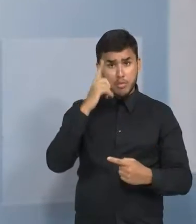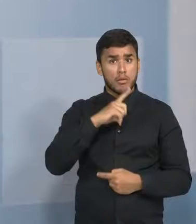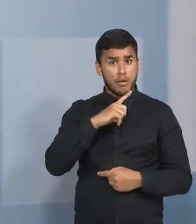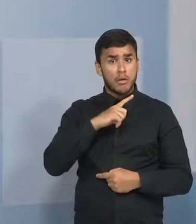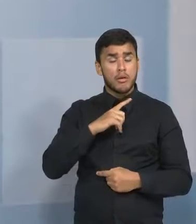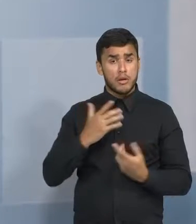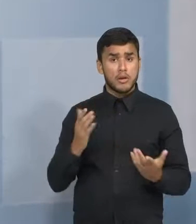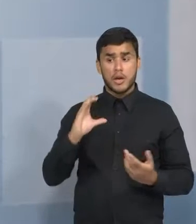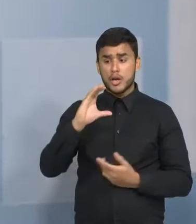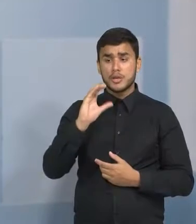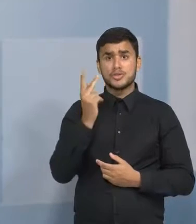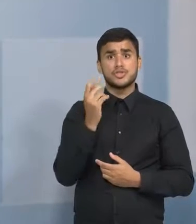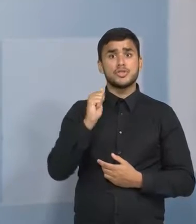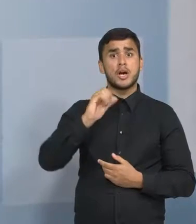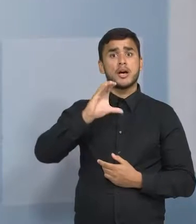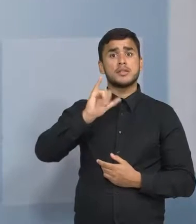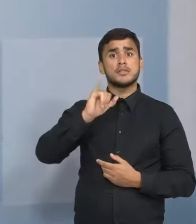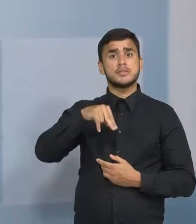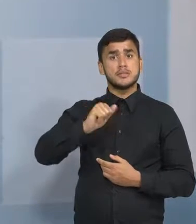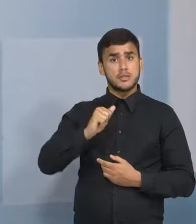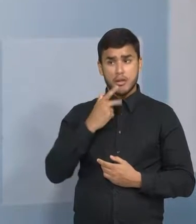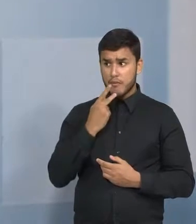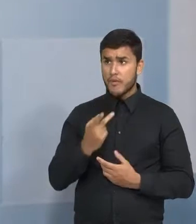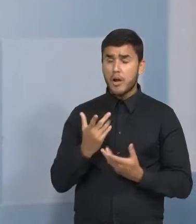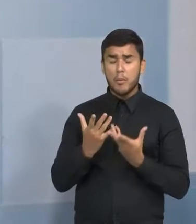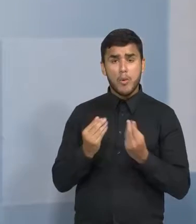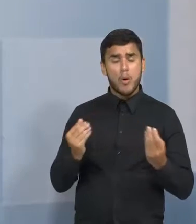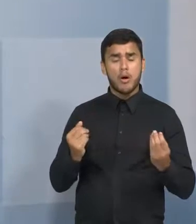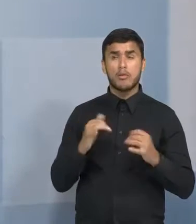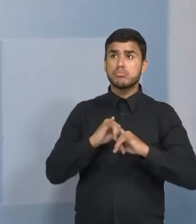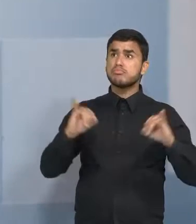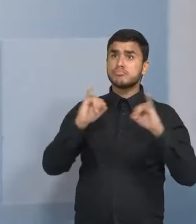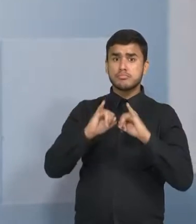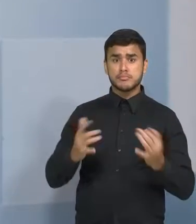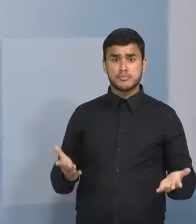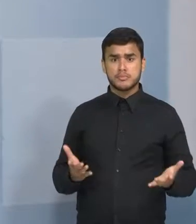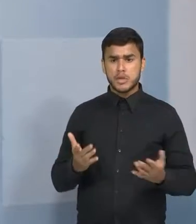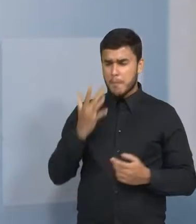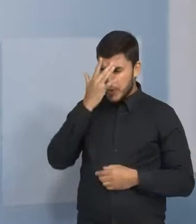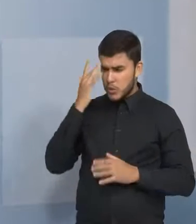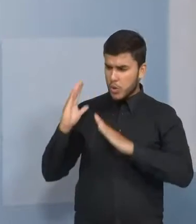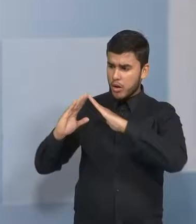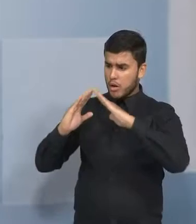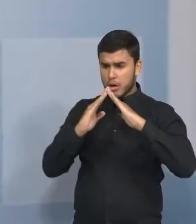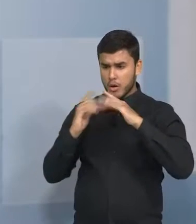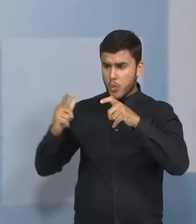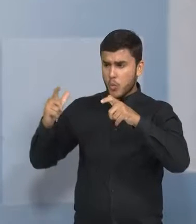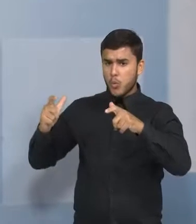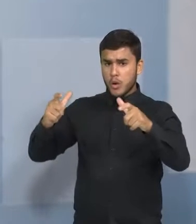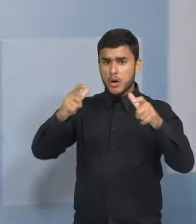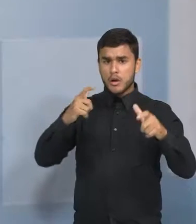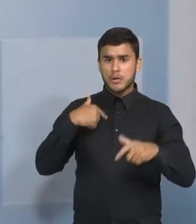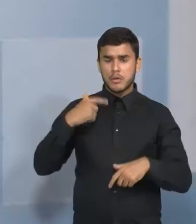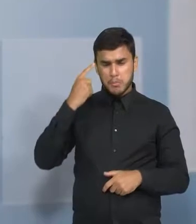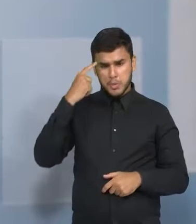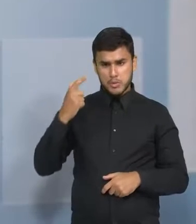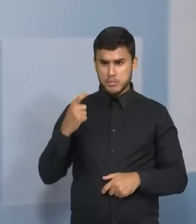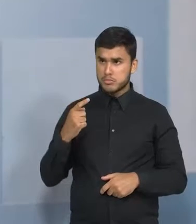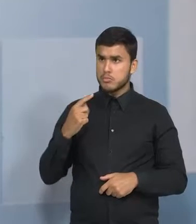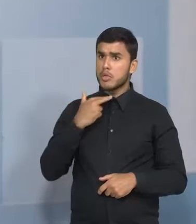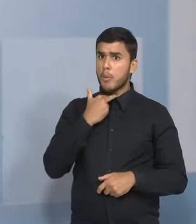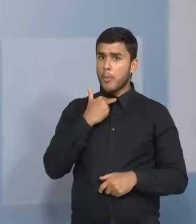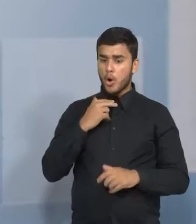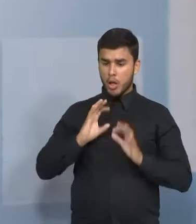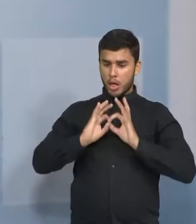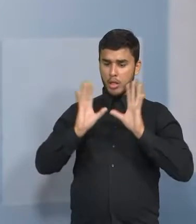As pessoas sem o direito de ir e vir, porque tem bairros que literalmente as gangues locais se decidirem